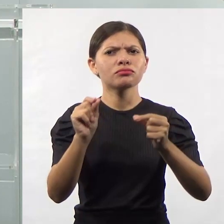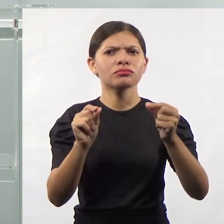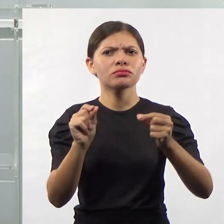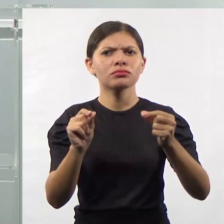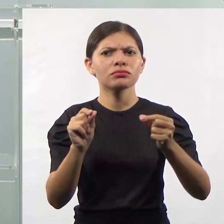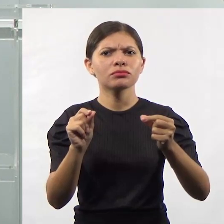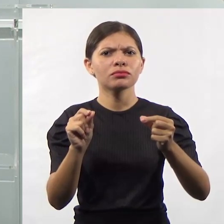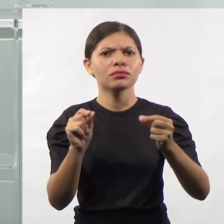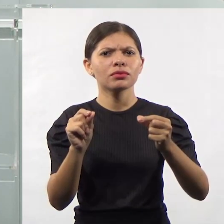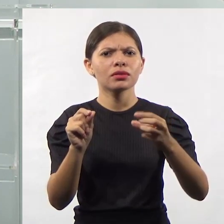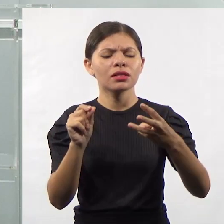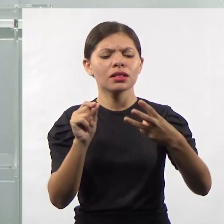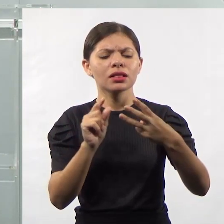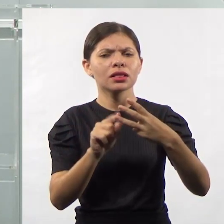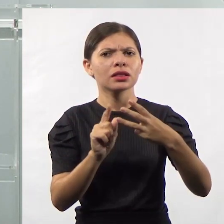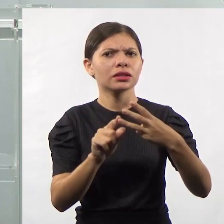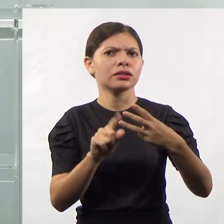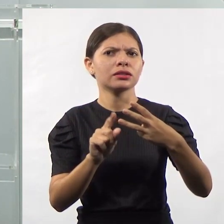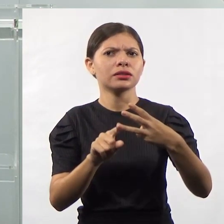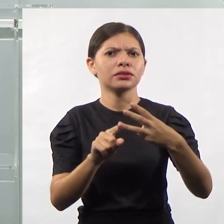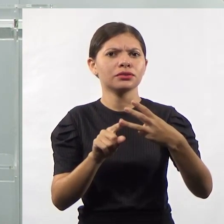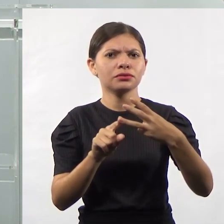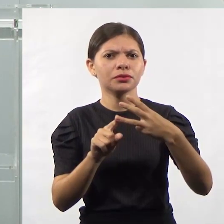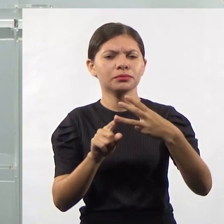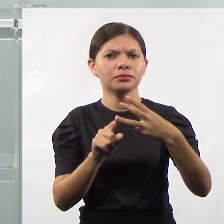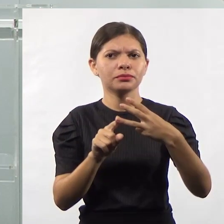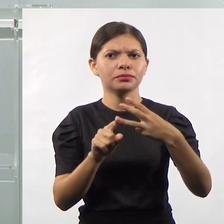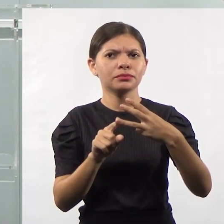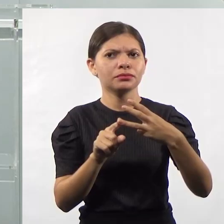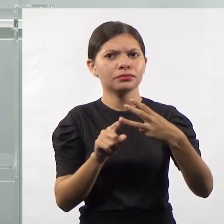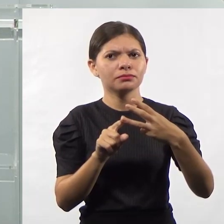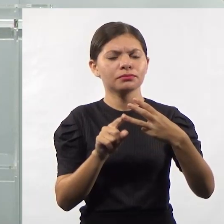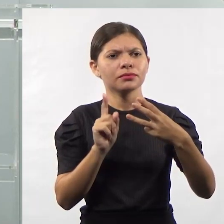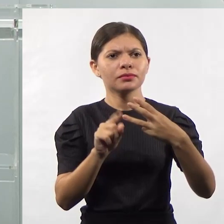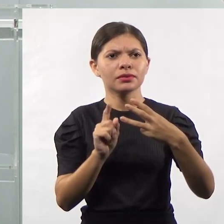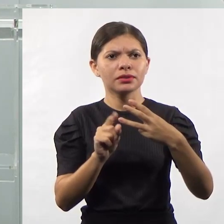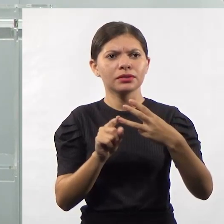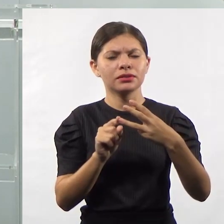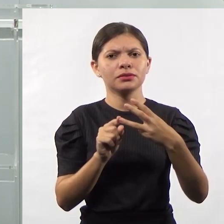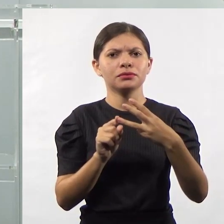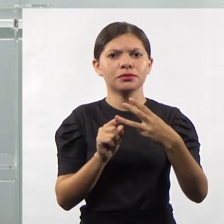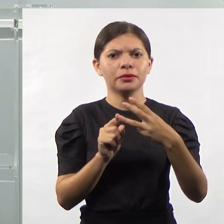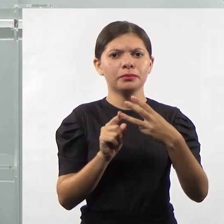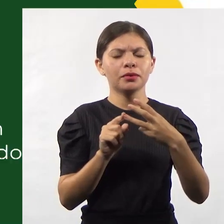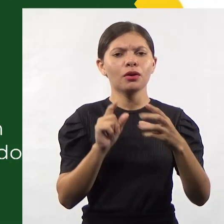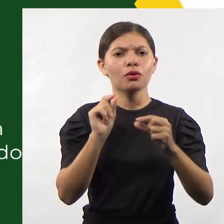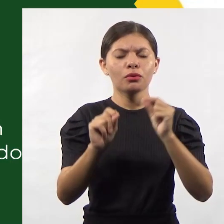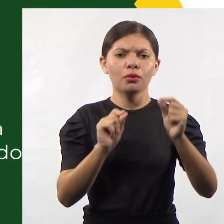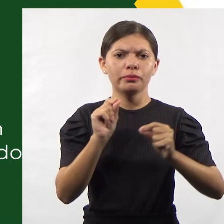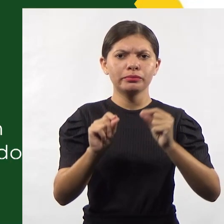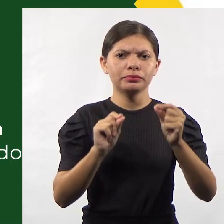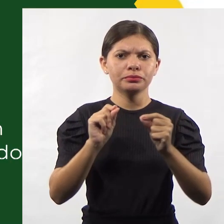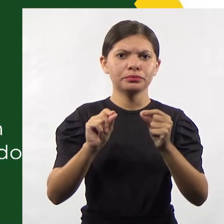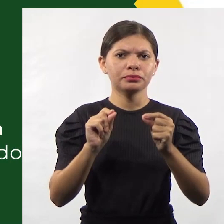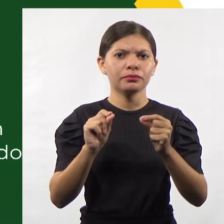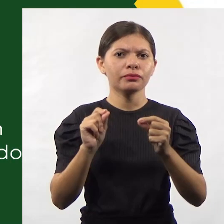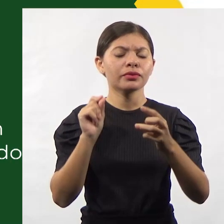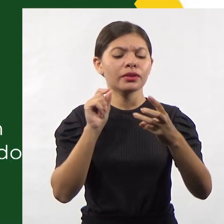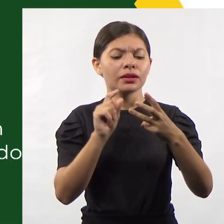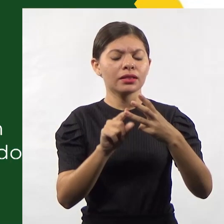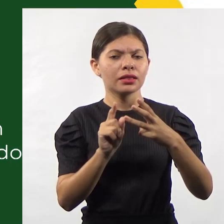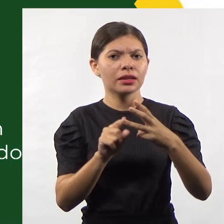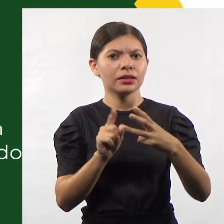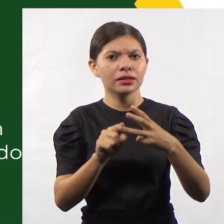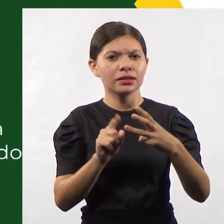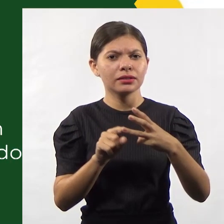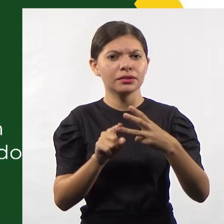da primeira e da última e a descritiva. Bom, a descritiva, ela está justamente ali no meio. Vamos ver como é que ela é? Então, a descritiva é o